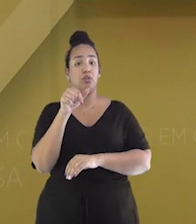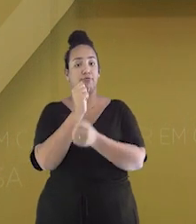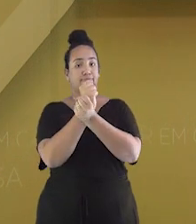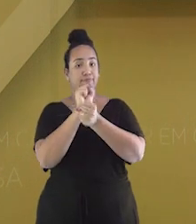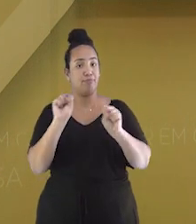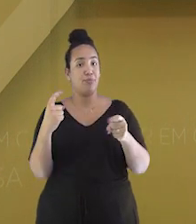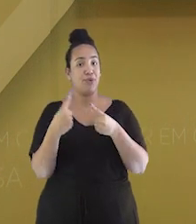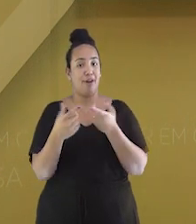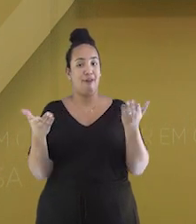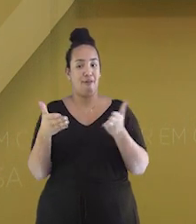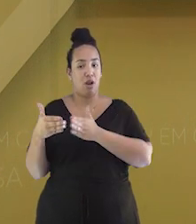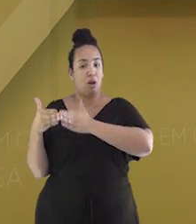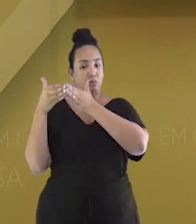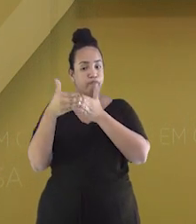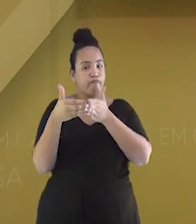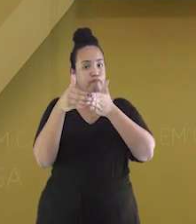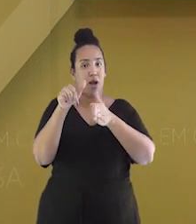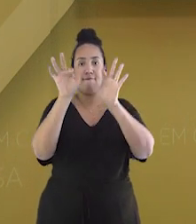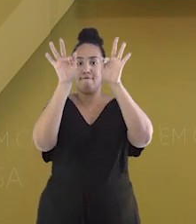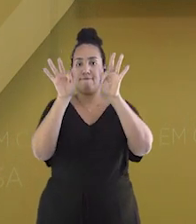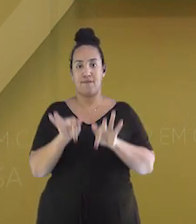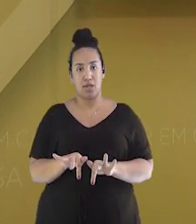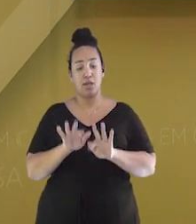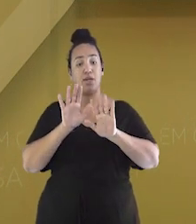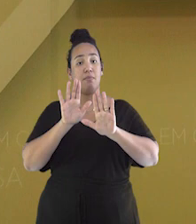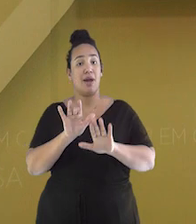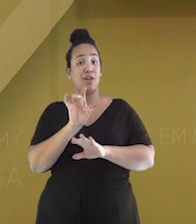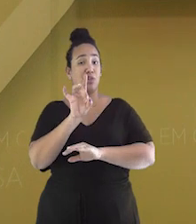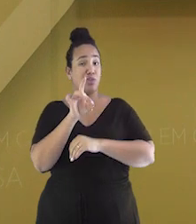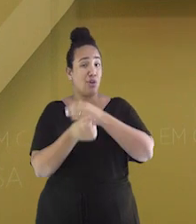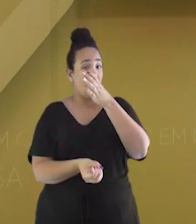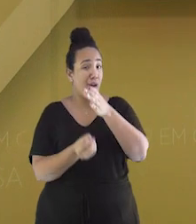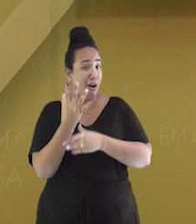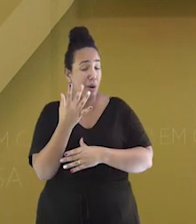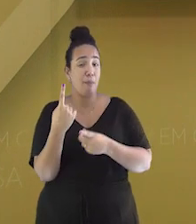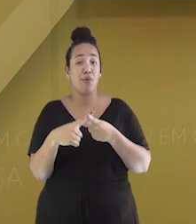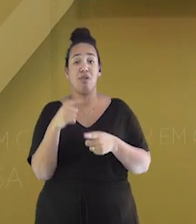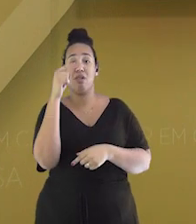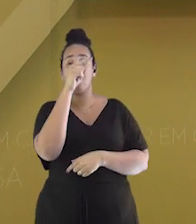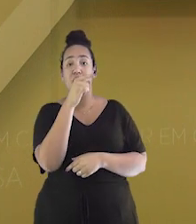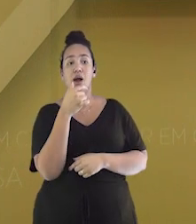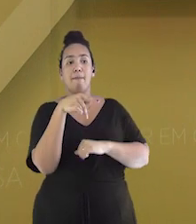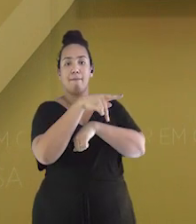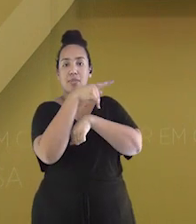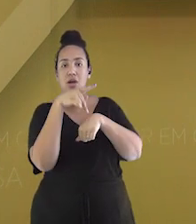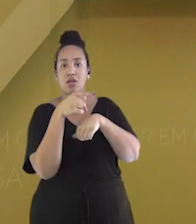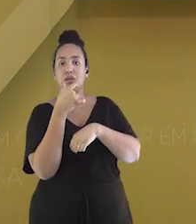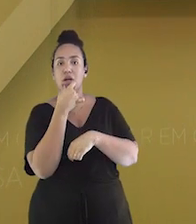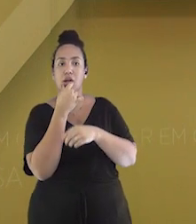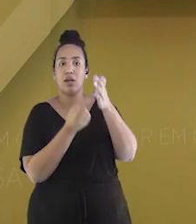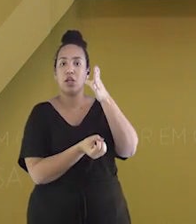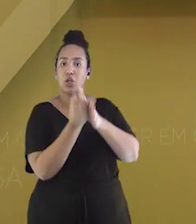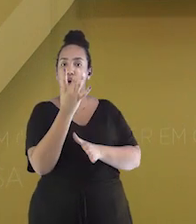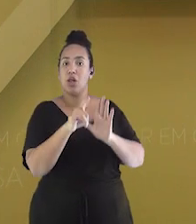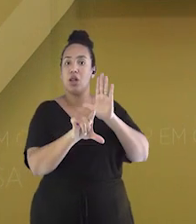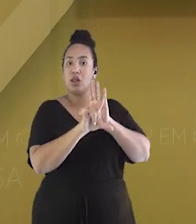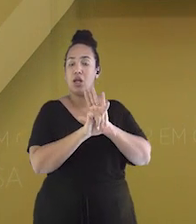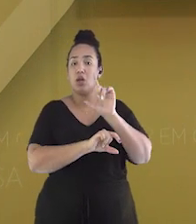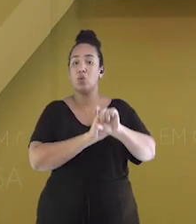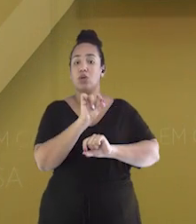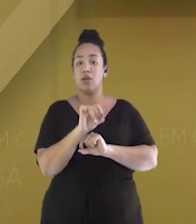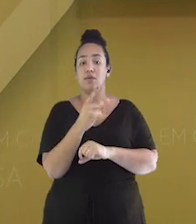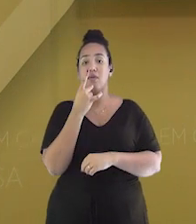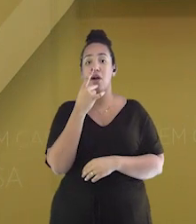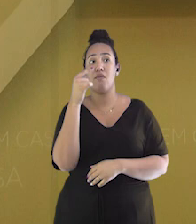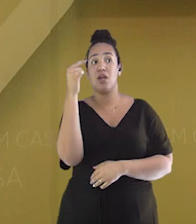ao tráfico negreiro. Porém, ela só ocorreu porque na Inglaterra tinha sido aprovada uma lei que autorizava a marinha